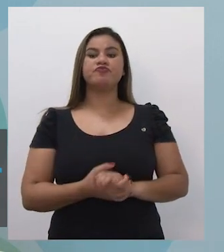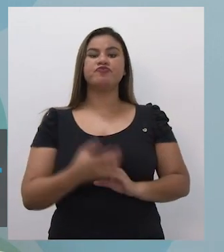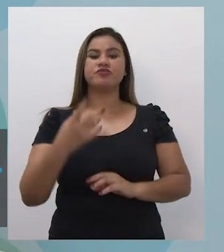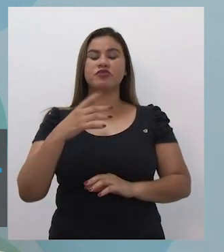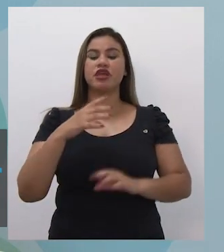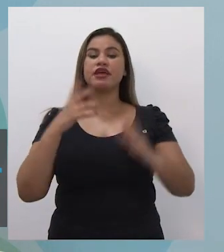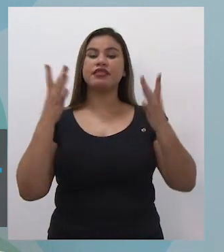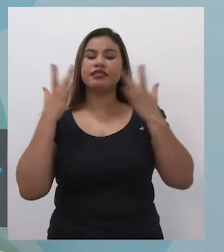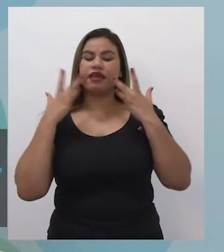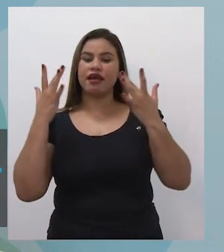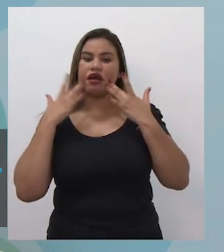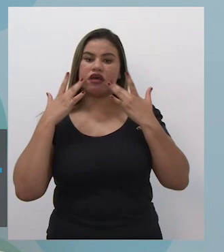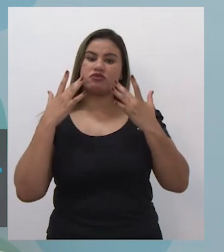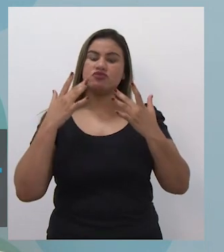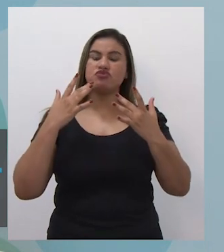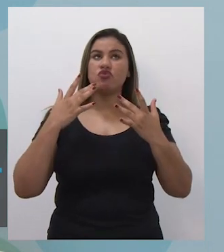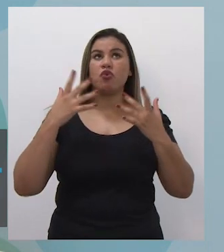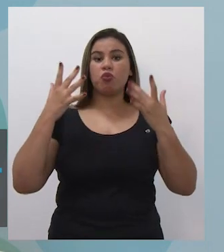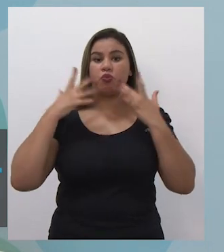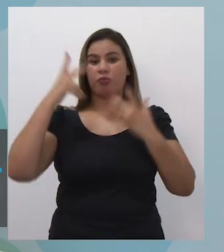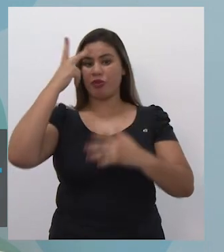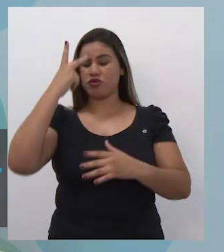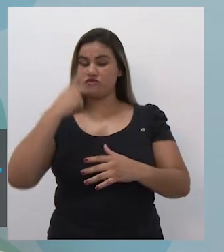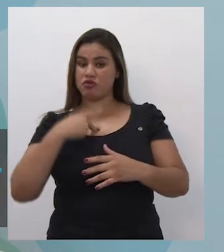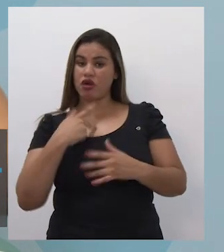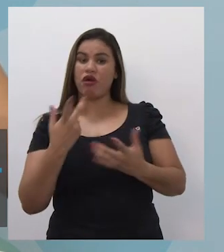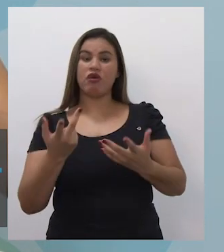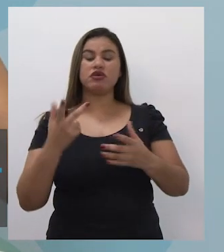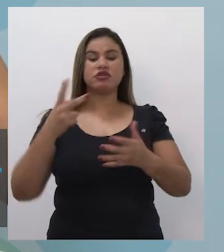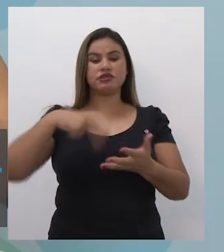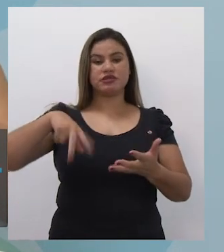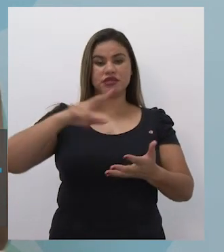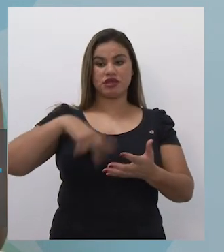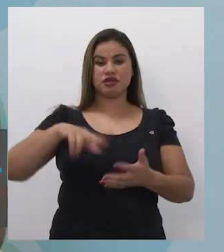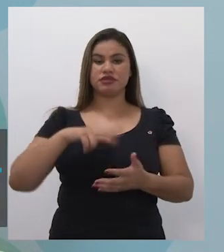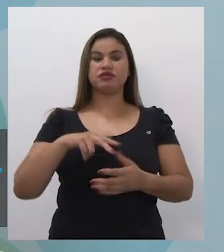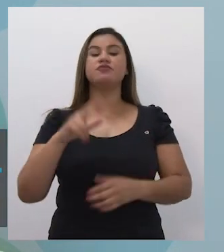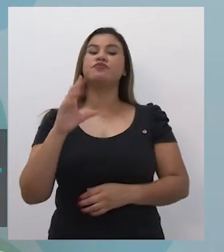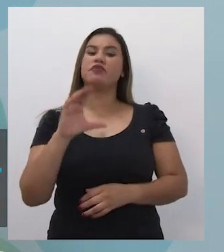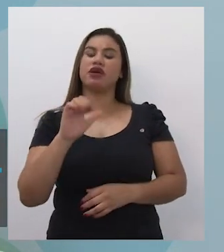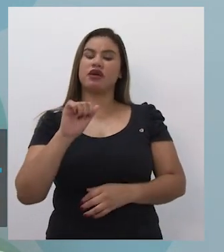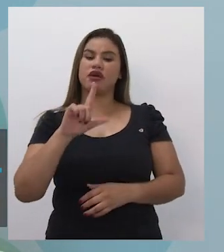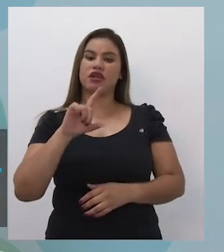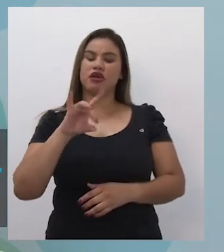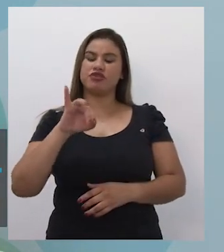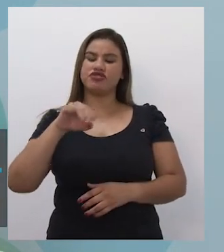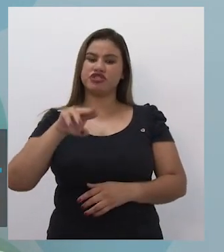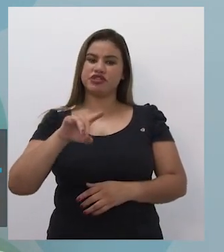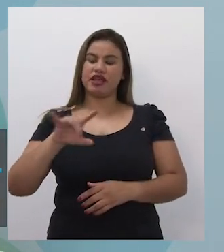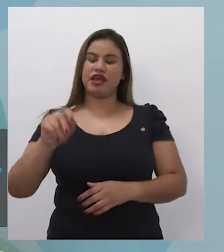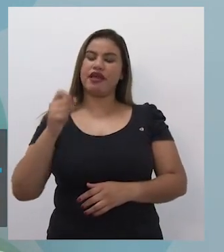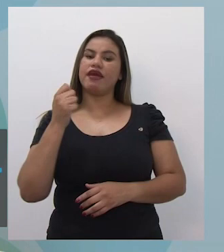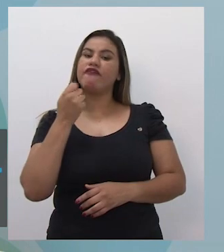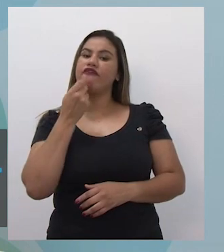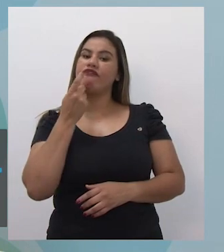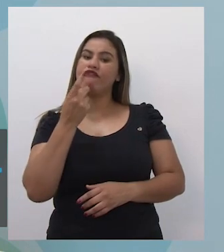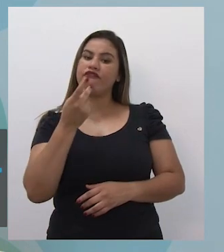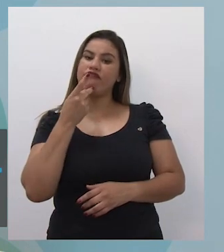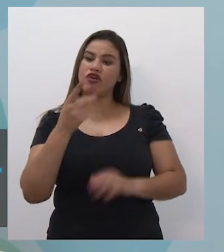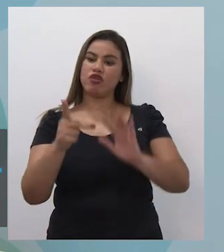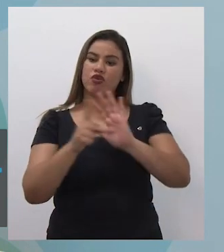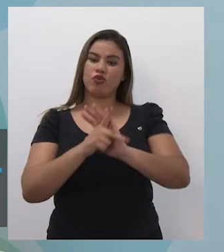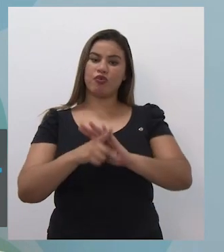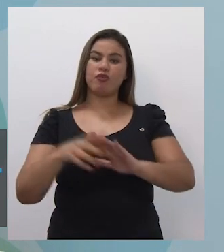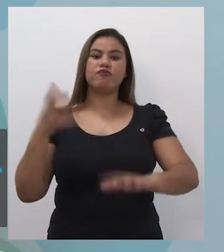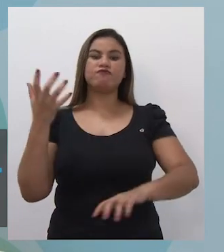teatro, monólogo e dança. A professora Claudineia traz uma questão muito importante, que é da interdisciplinaridade, que sem dúvida não